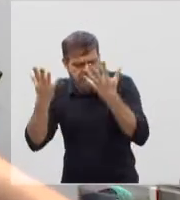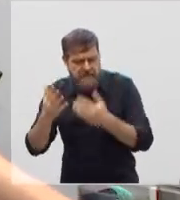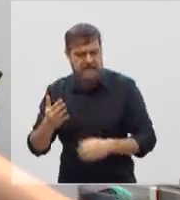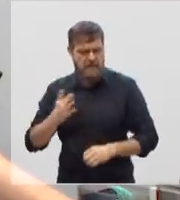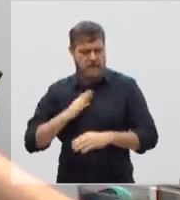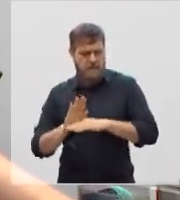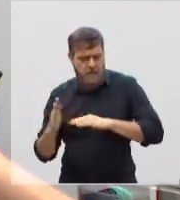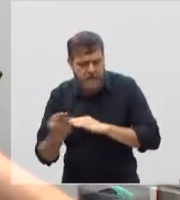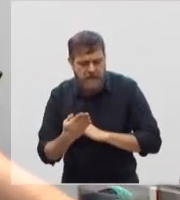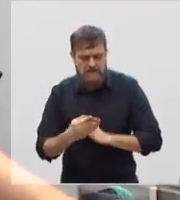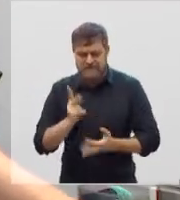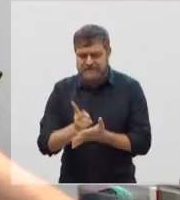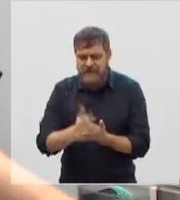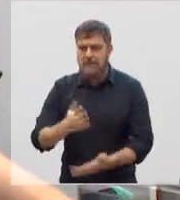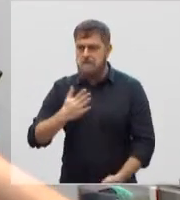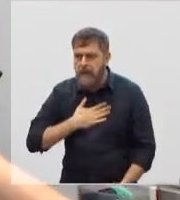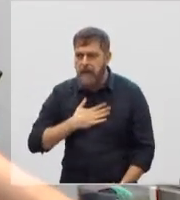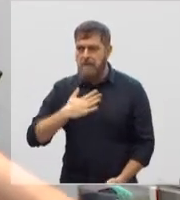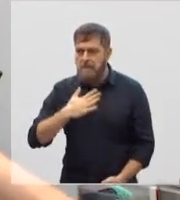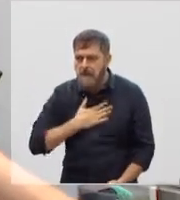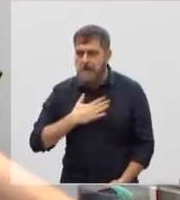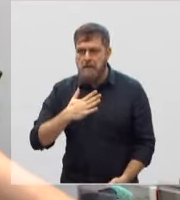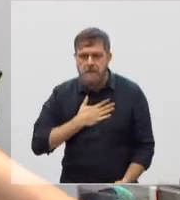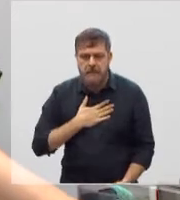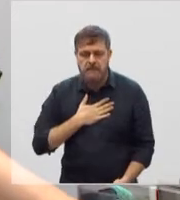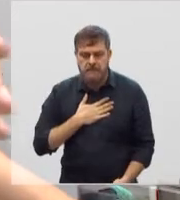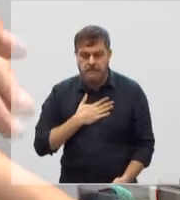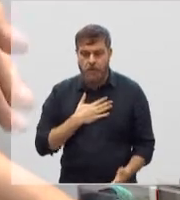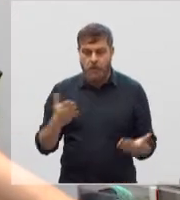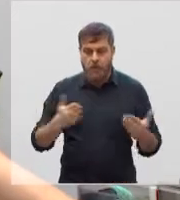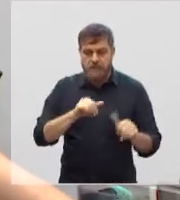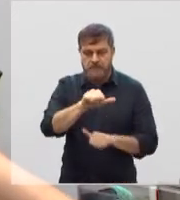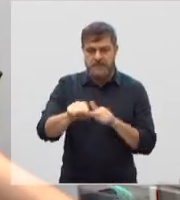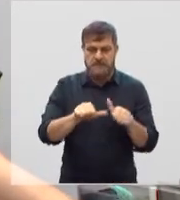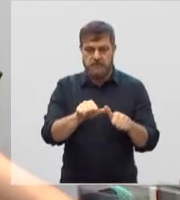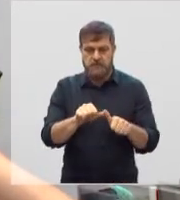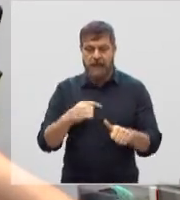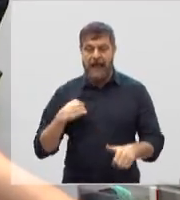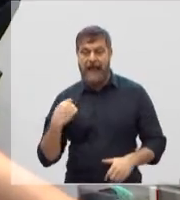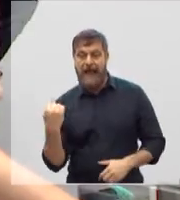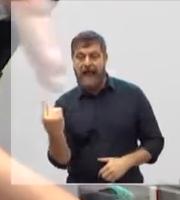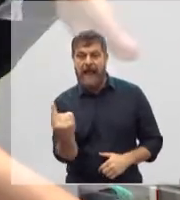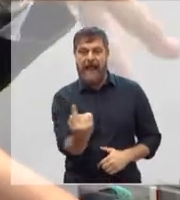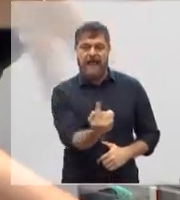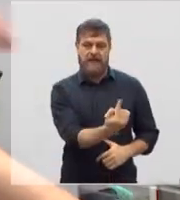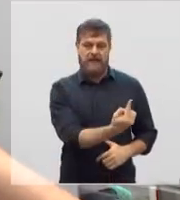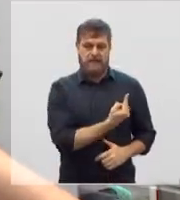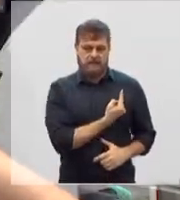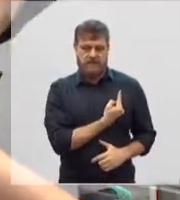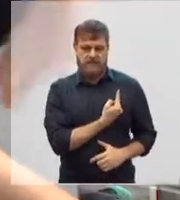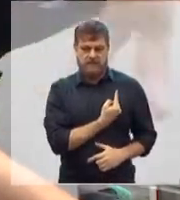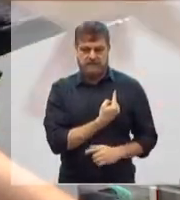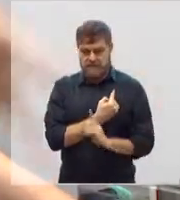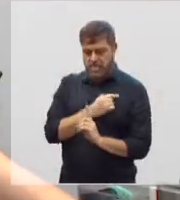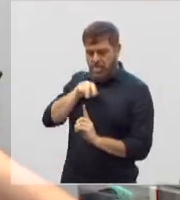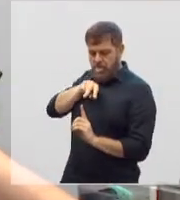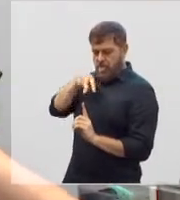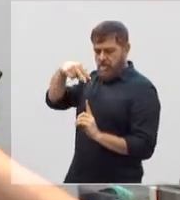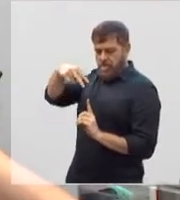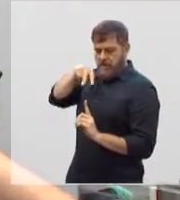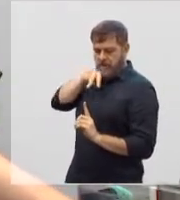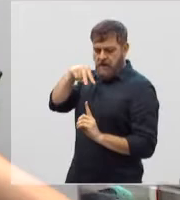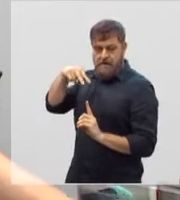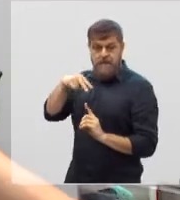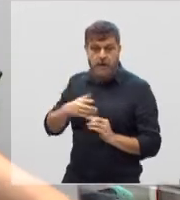minha festa, né, o meu bairro, era muito, eu diria assim, até ego, né, tá bem egocêntrico,